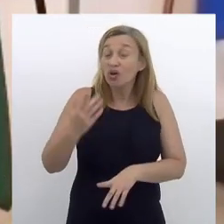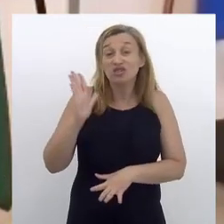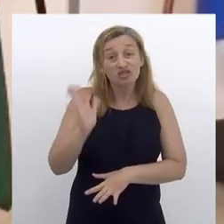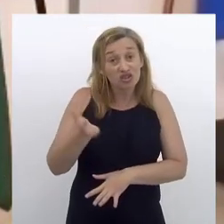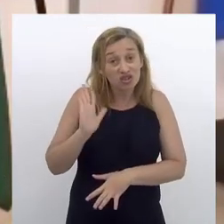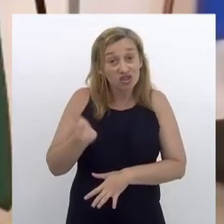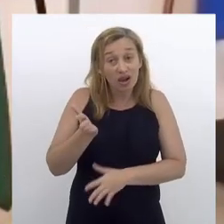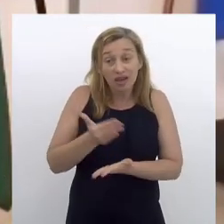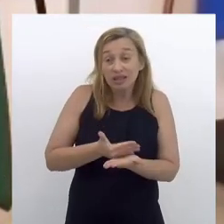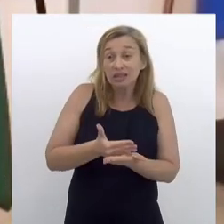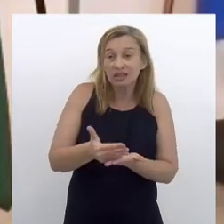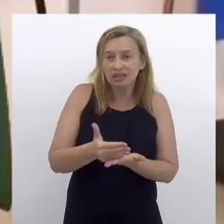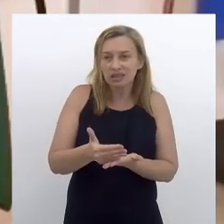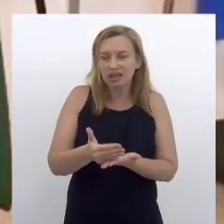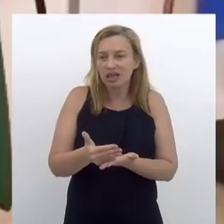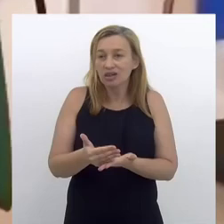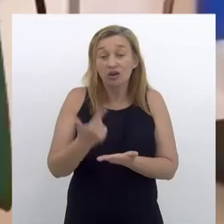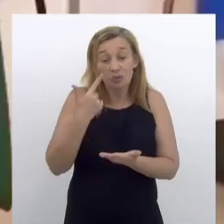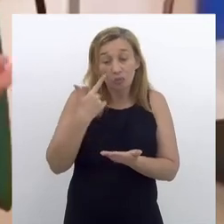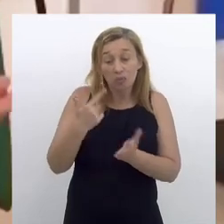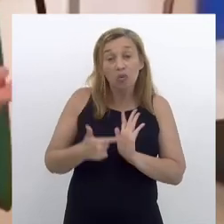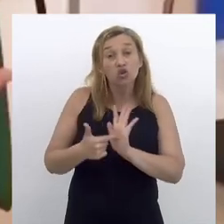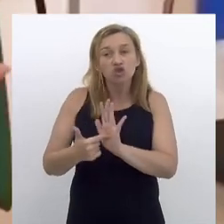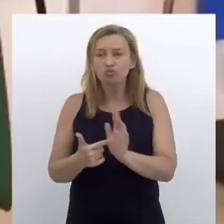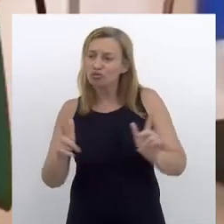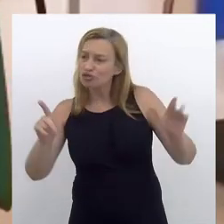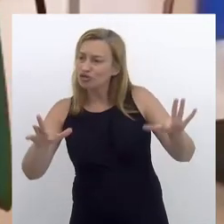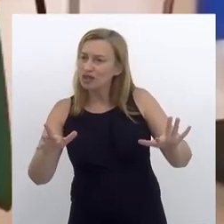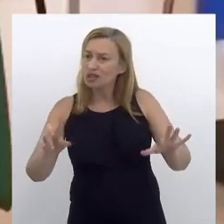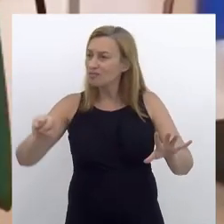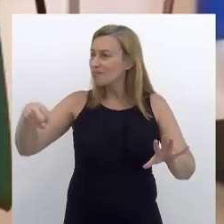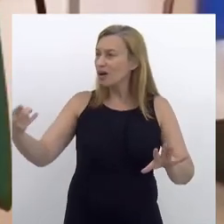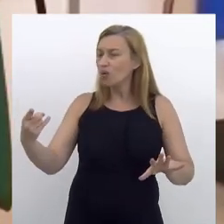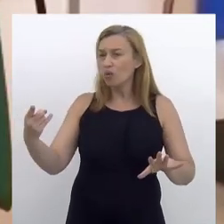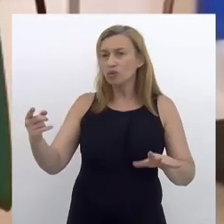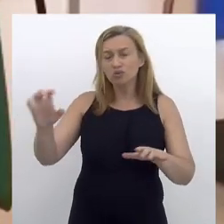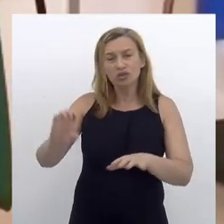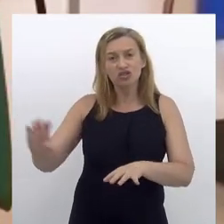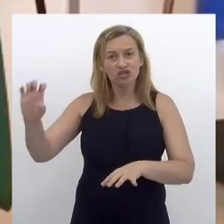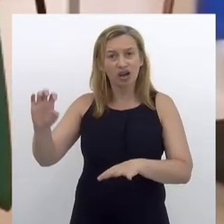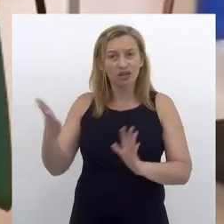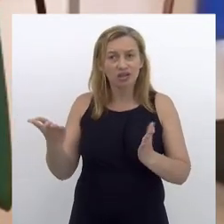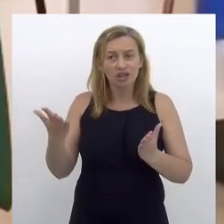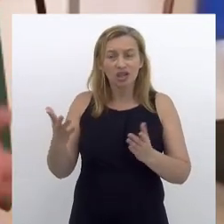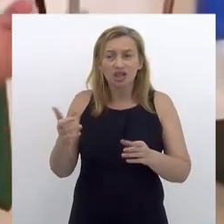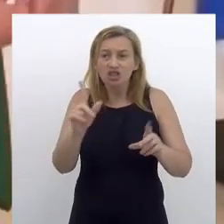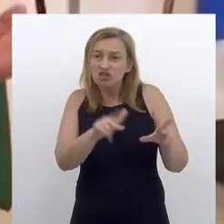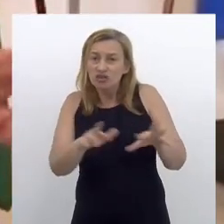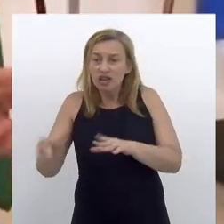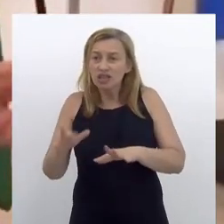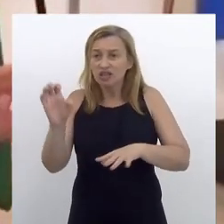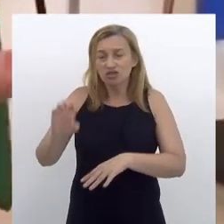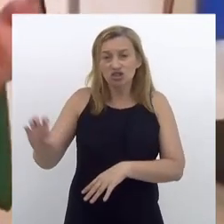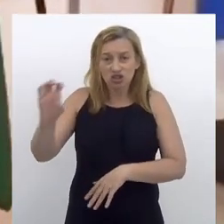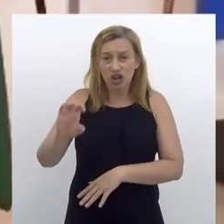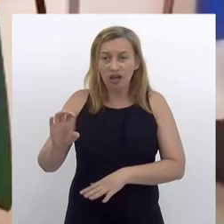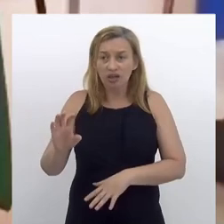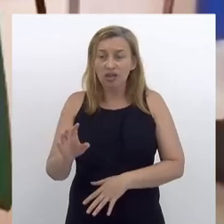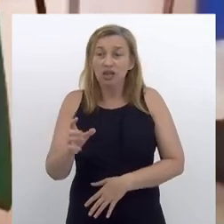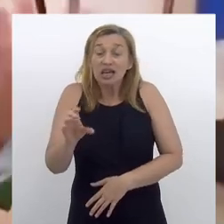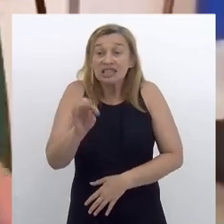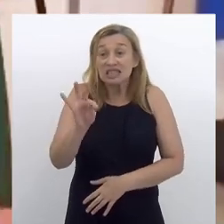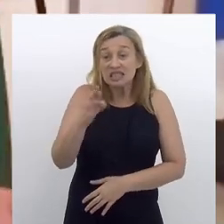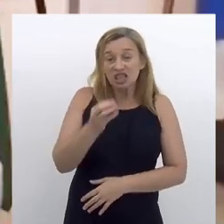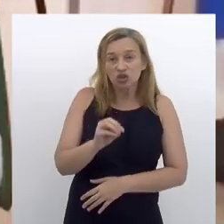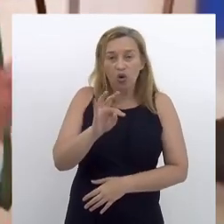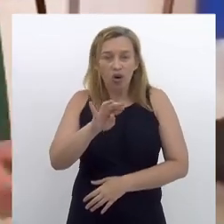já subsidiamos esse diferencial para outros estados. Diferencial que estados outros têm, por exemplo,